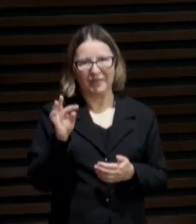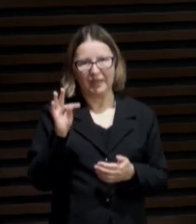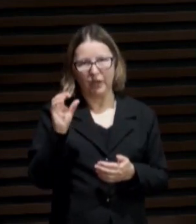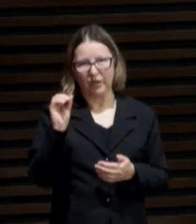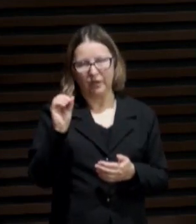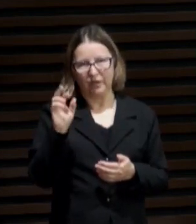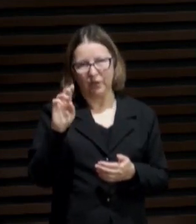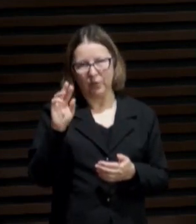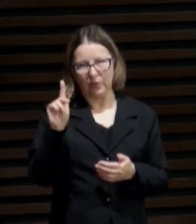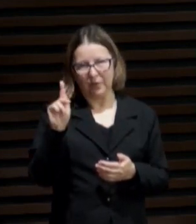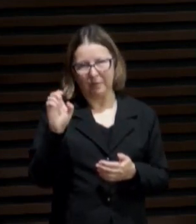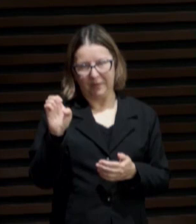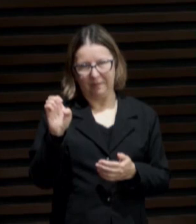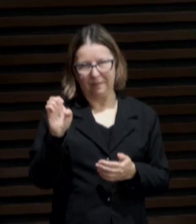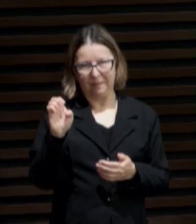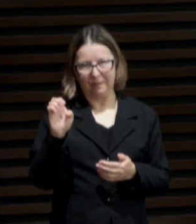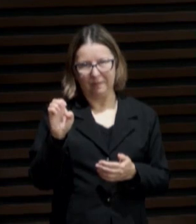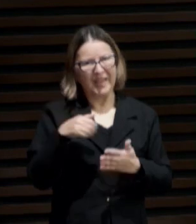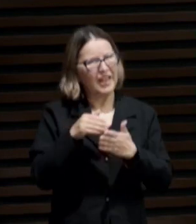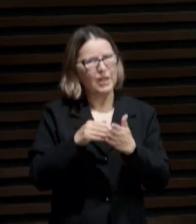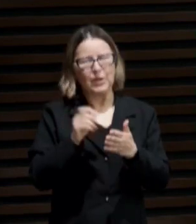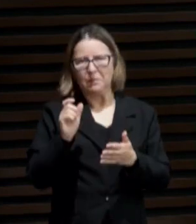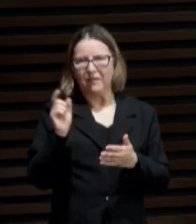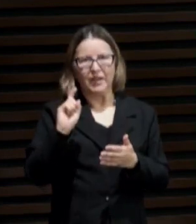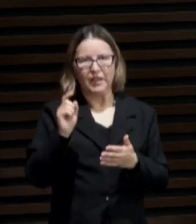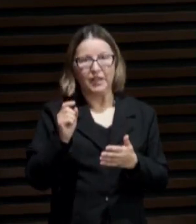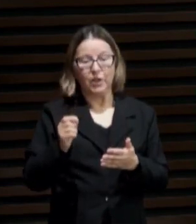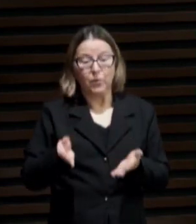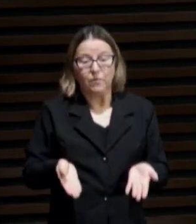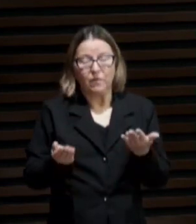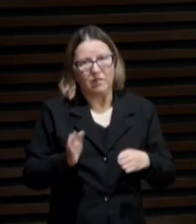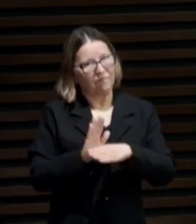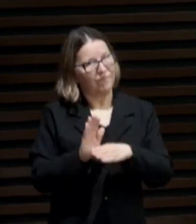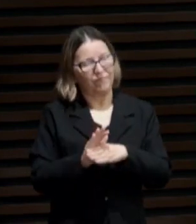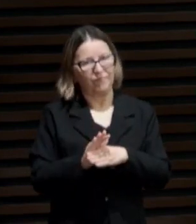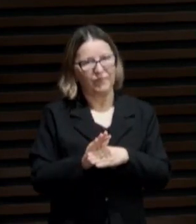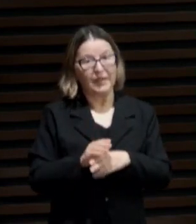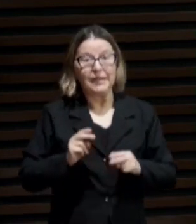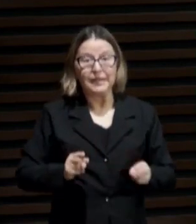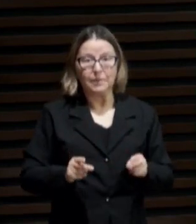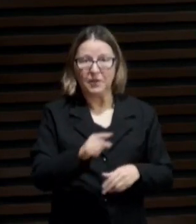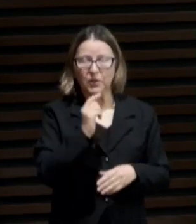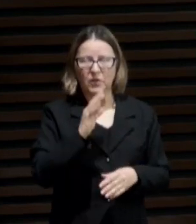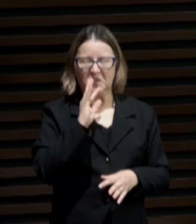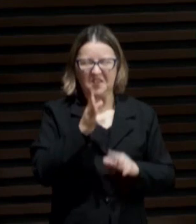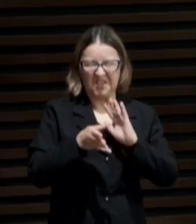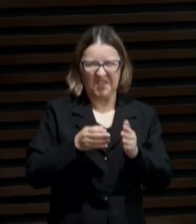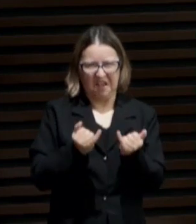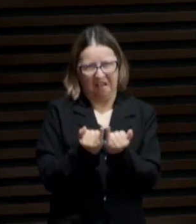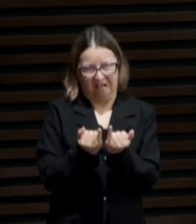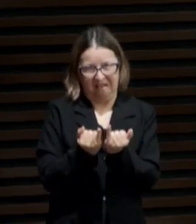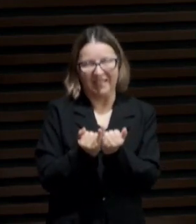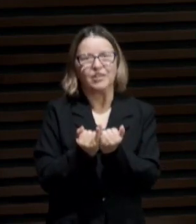palavra que não edifica, como o texto está dizendo aqui. Toda vez que nós acusamos, toda vez que nós